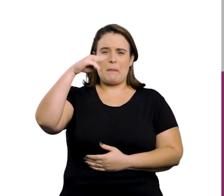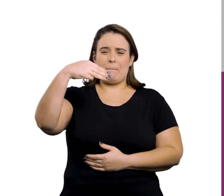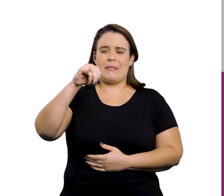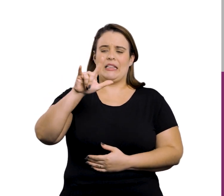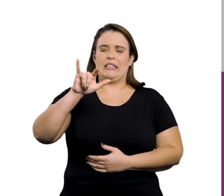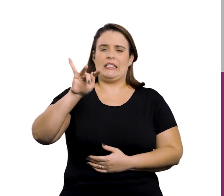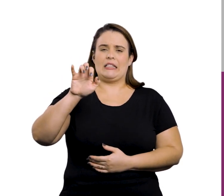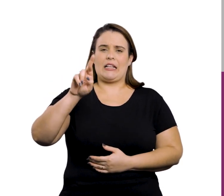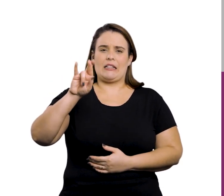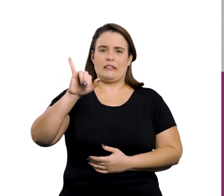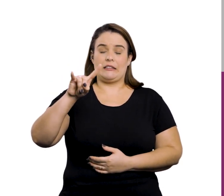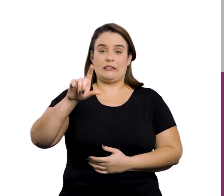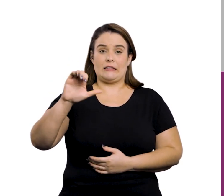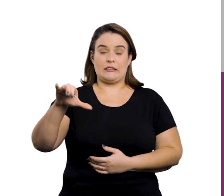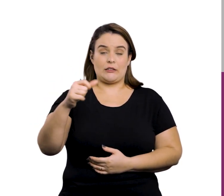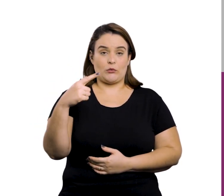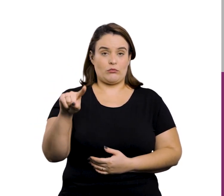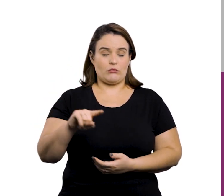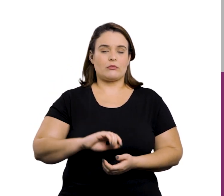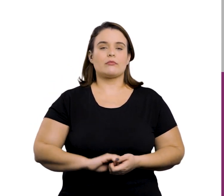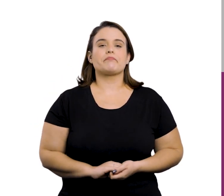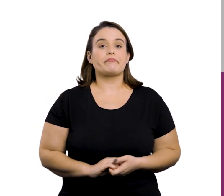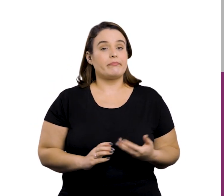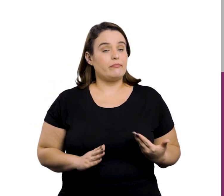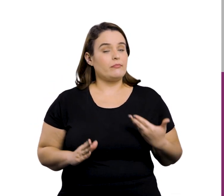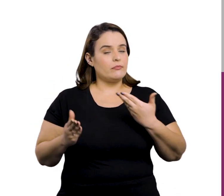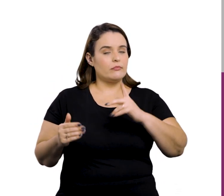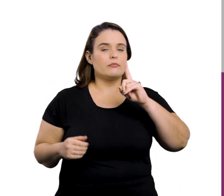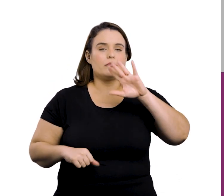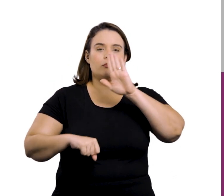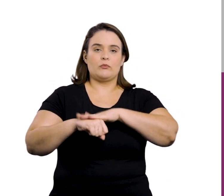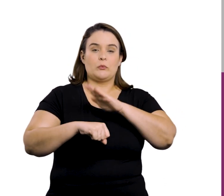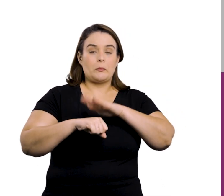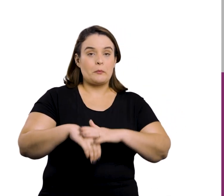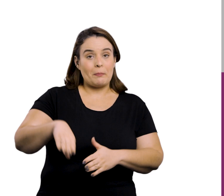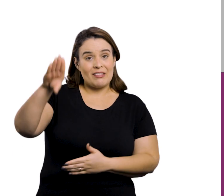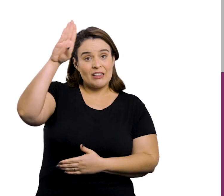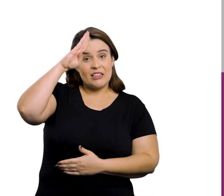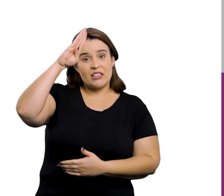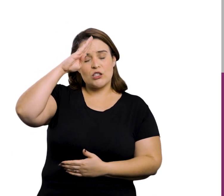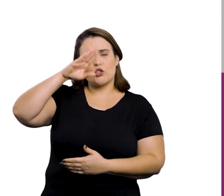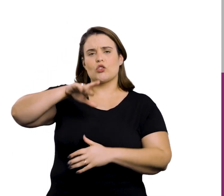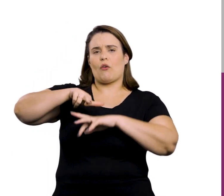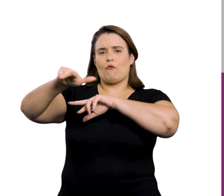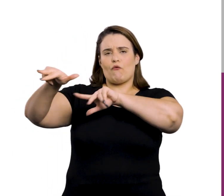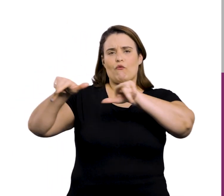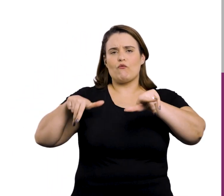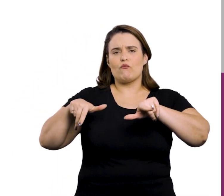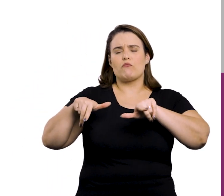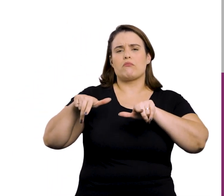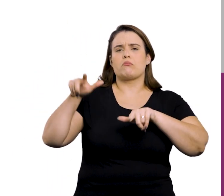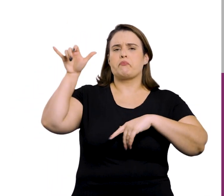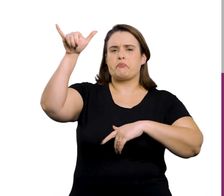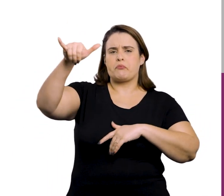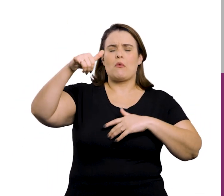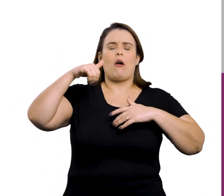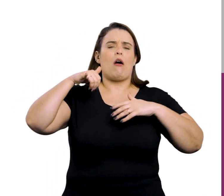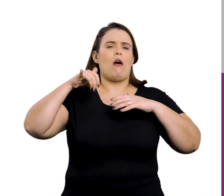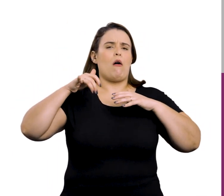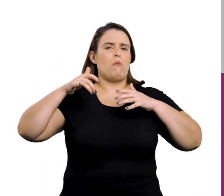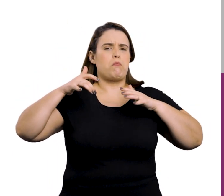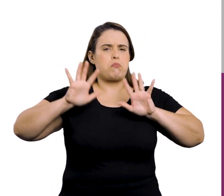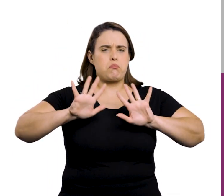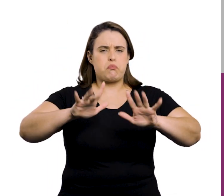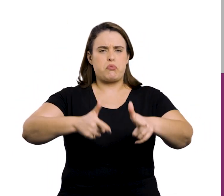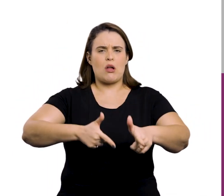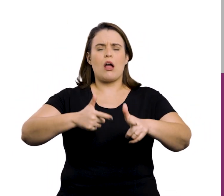escolas públicas? A militarização das escolas é o ato de trazer militares das diferentes forças para atuarem